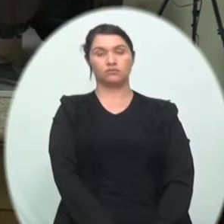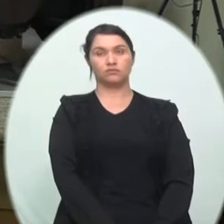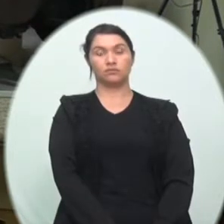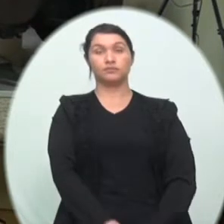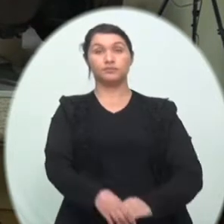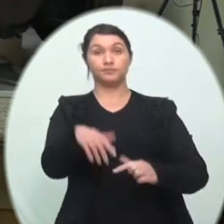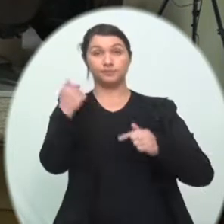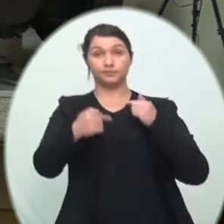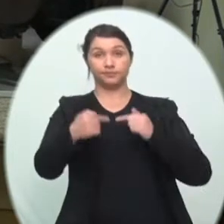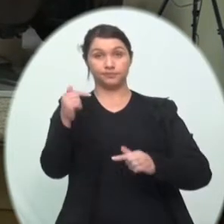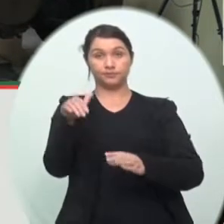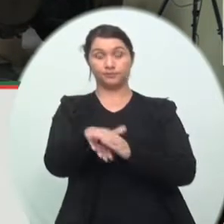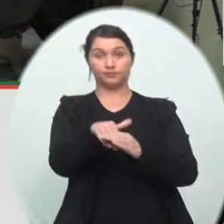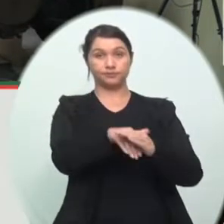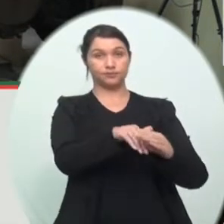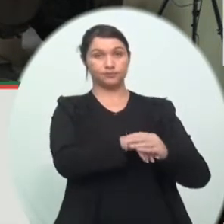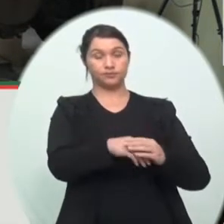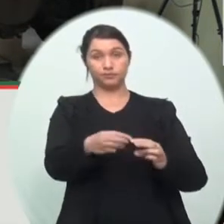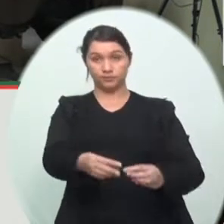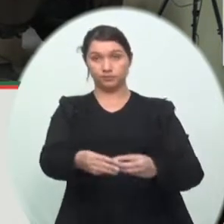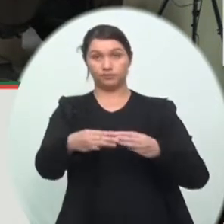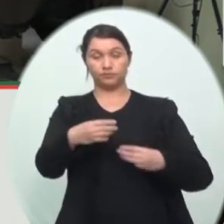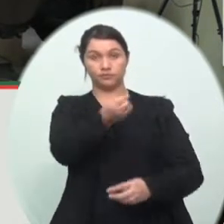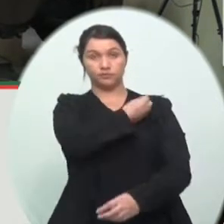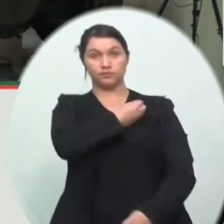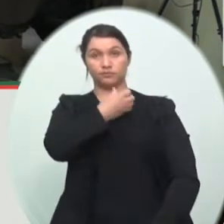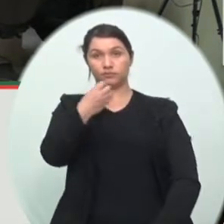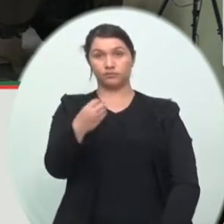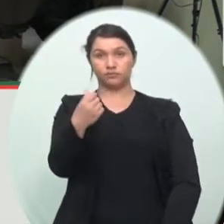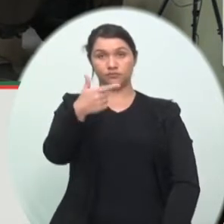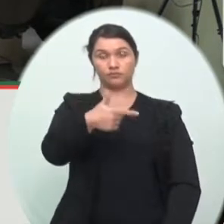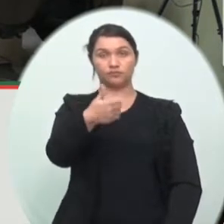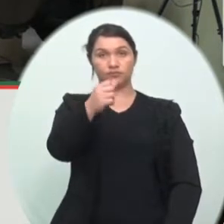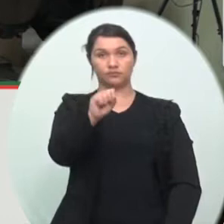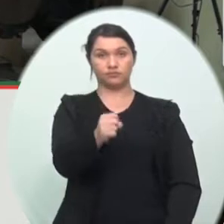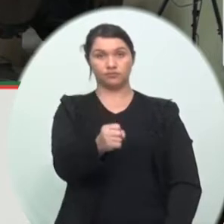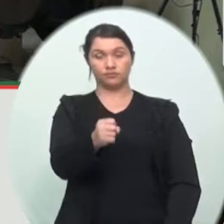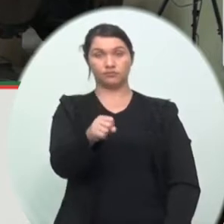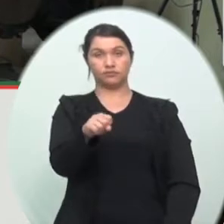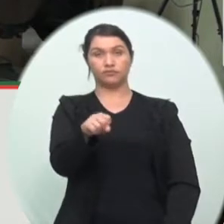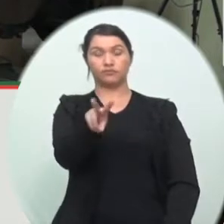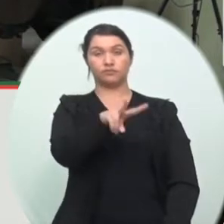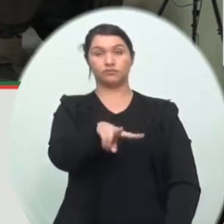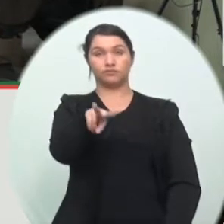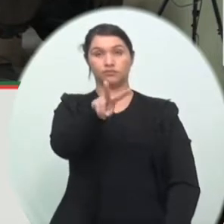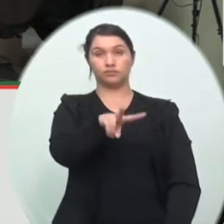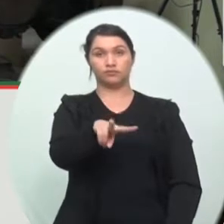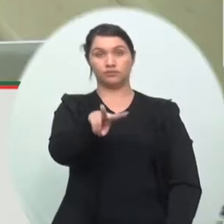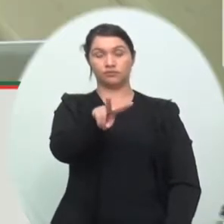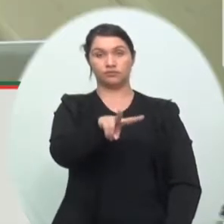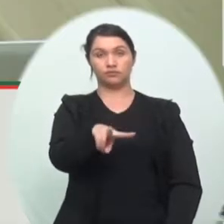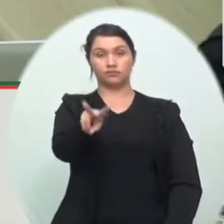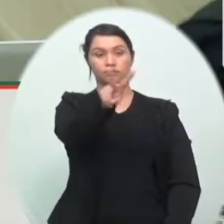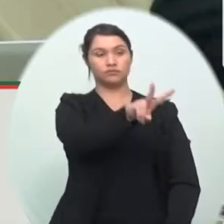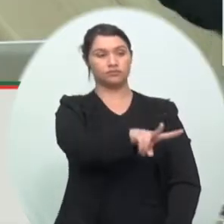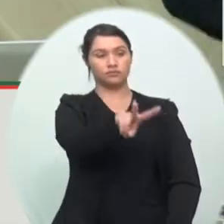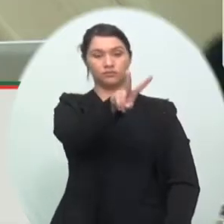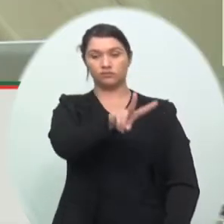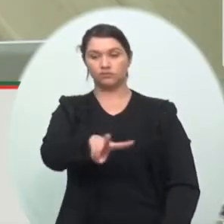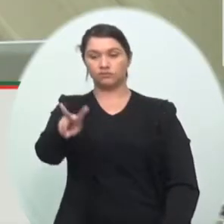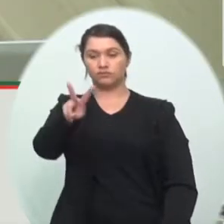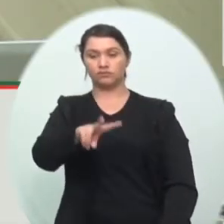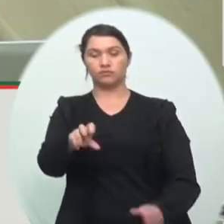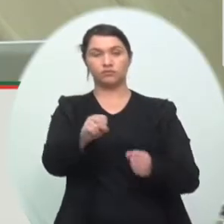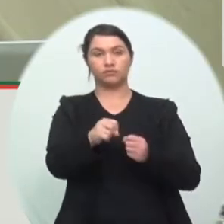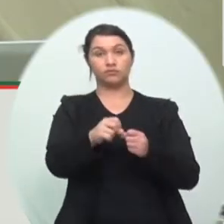Em única discussão e votação, moção 028/18, de autoria de diversos vereadores, aplaudindo